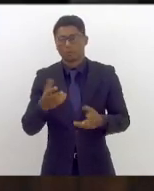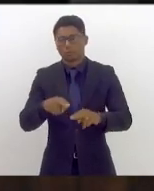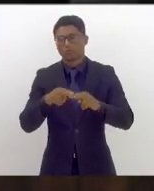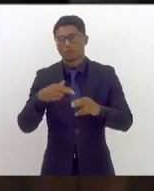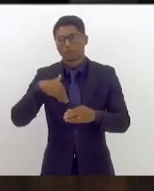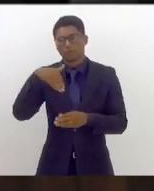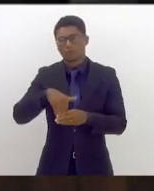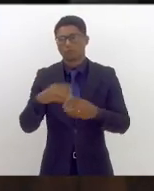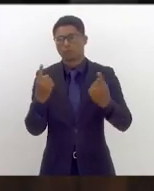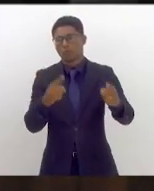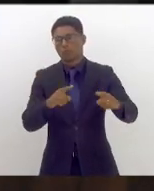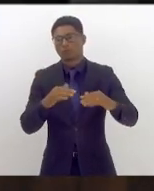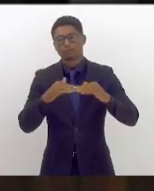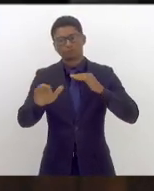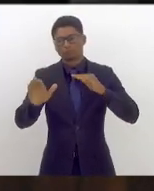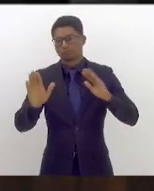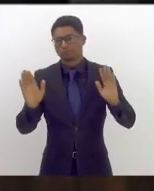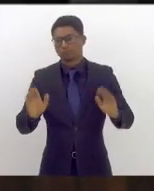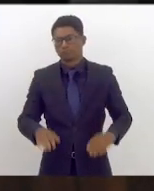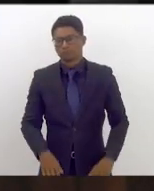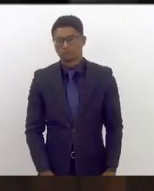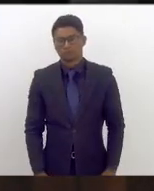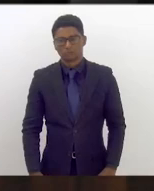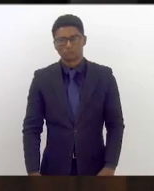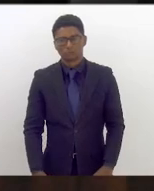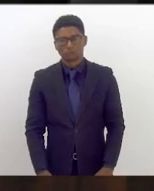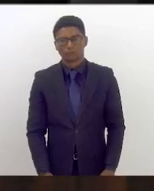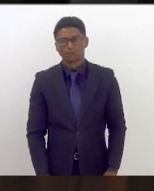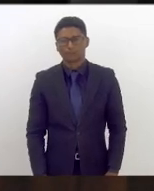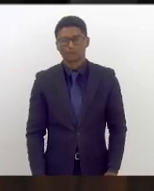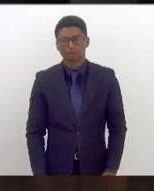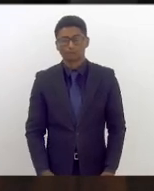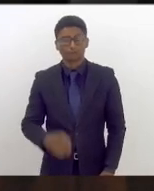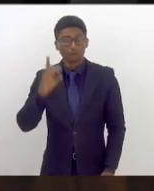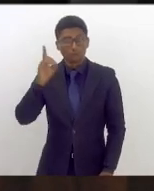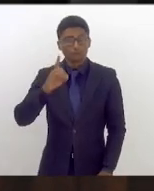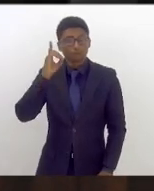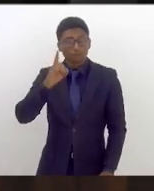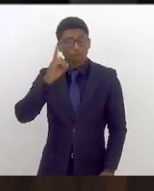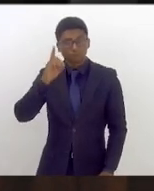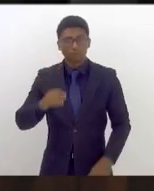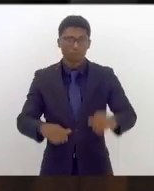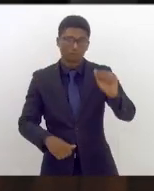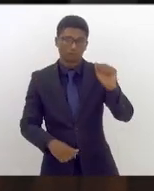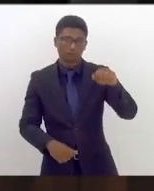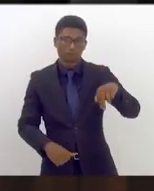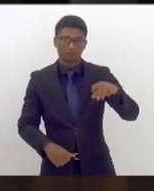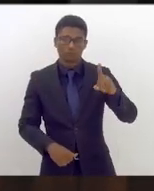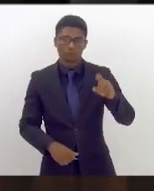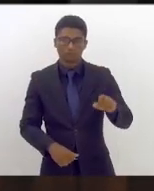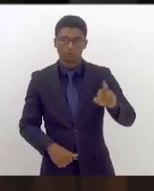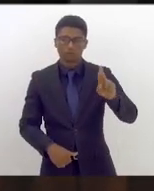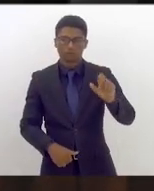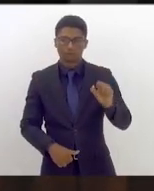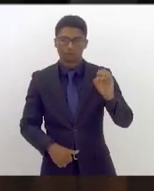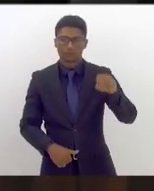Márcio canela Deputado Márcio canela Deputado Anderson Moraes